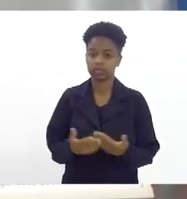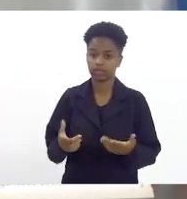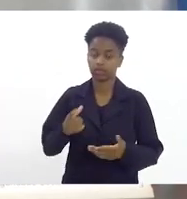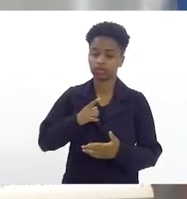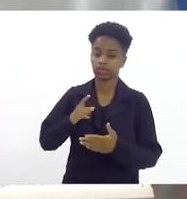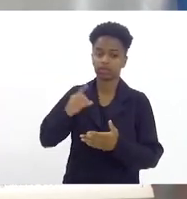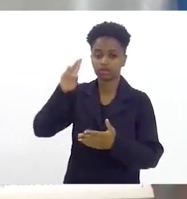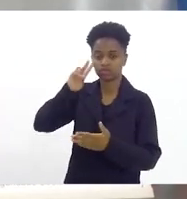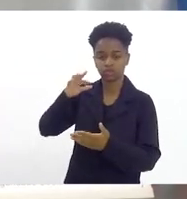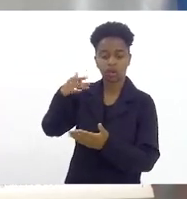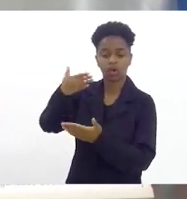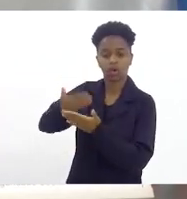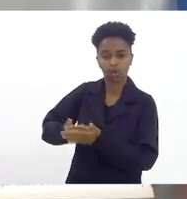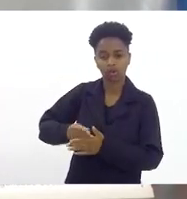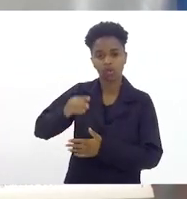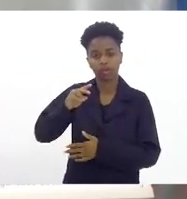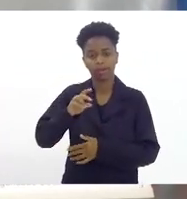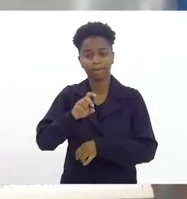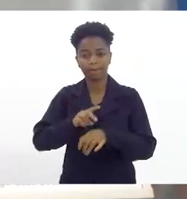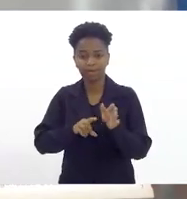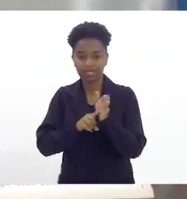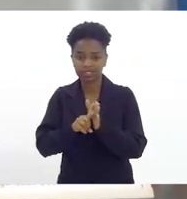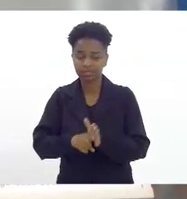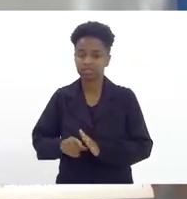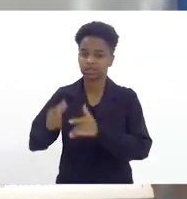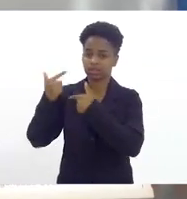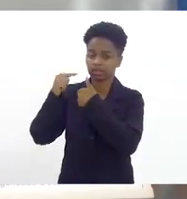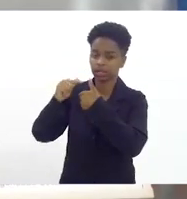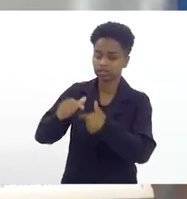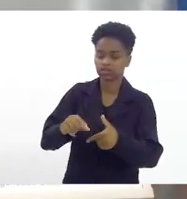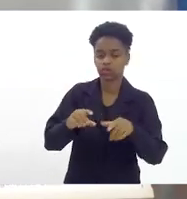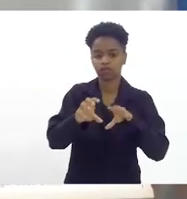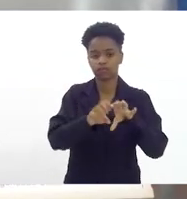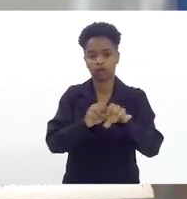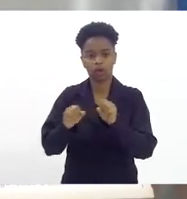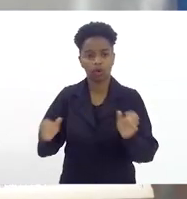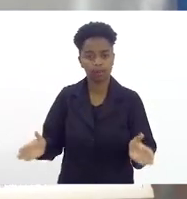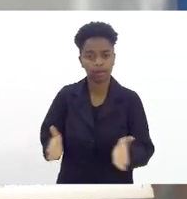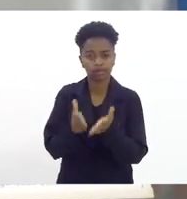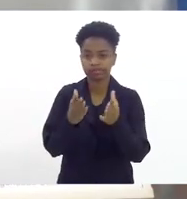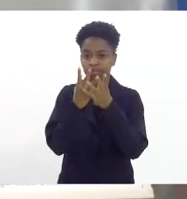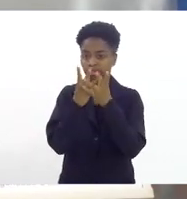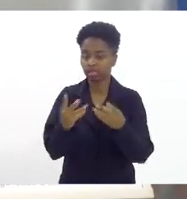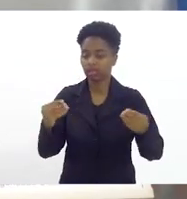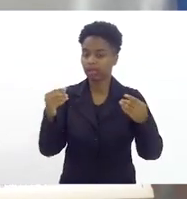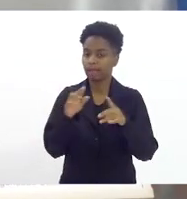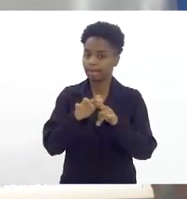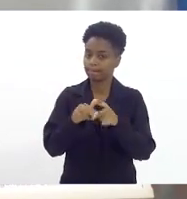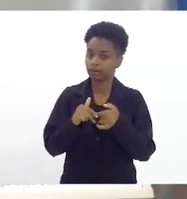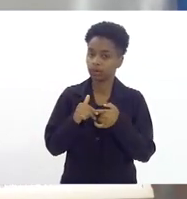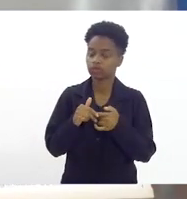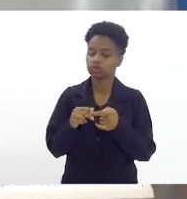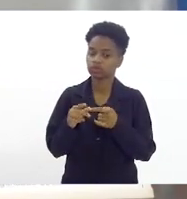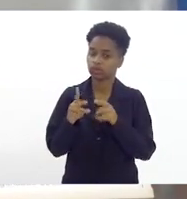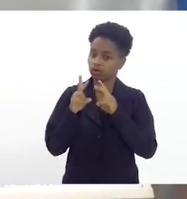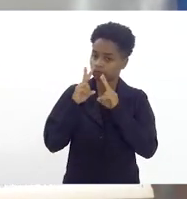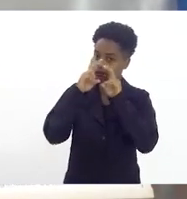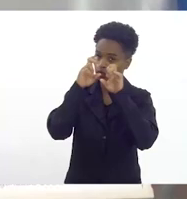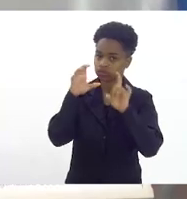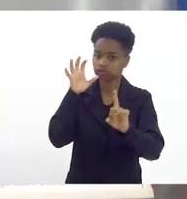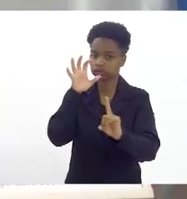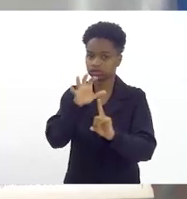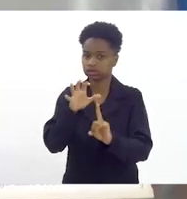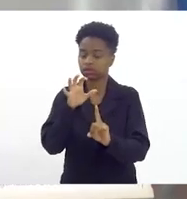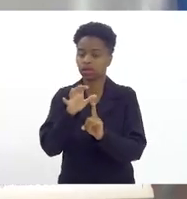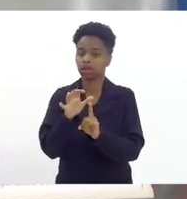Cultural de pesquisa toda a tradição de Formação desapareceram por conta da força da influência